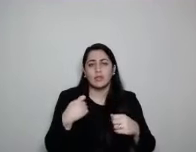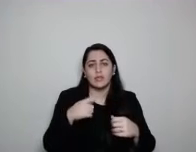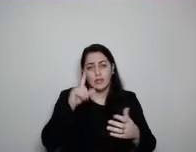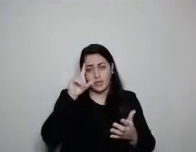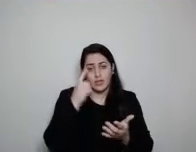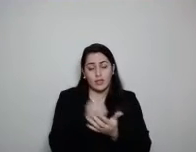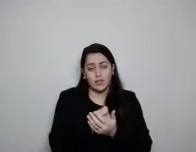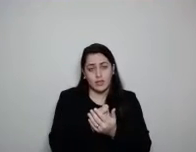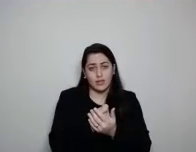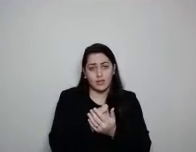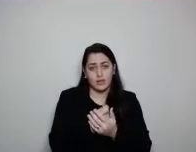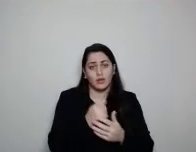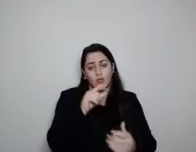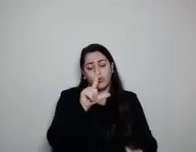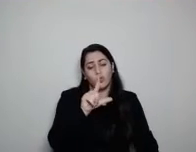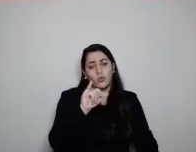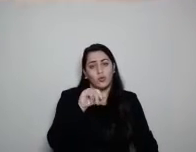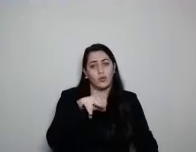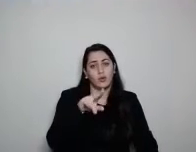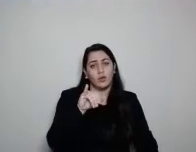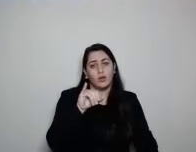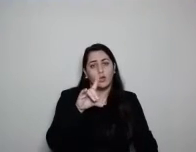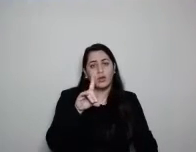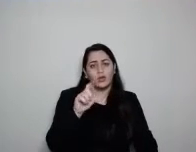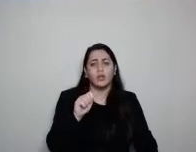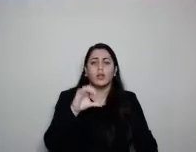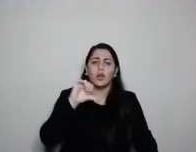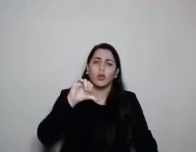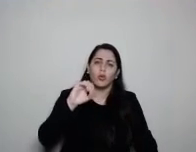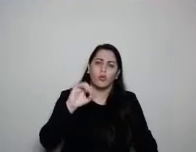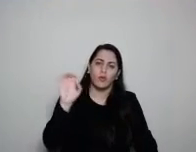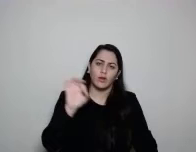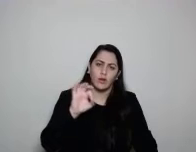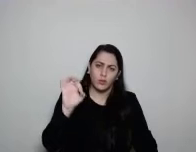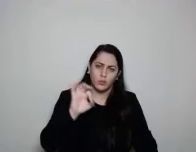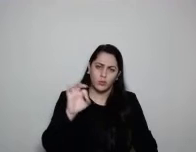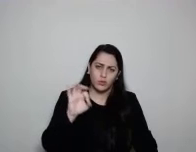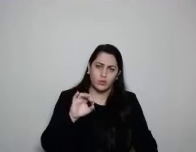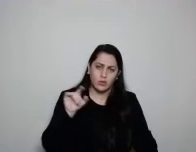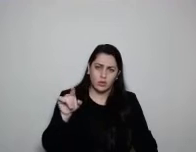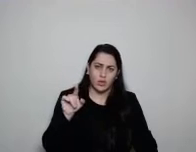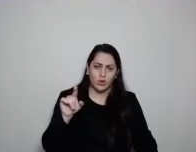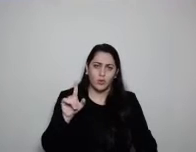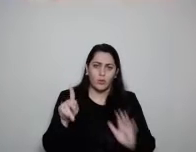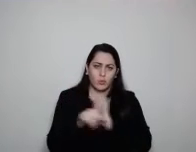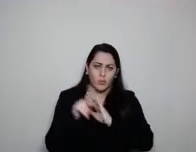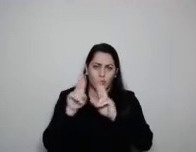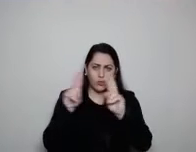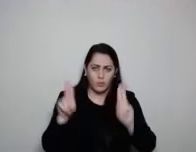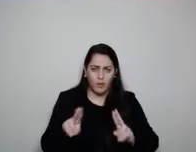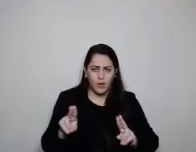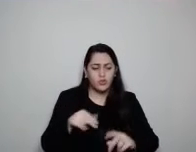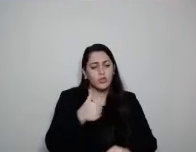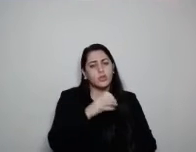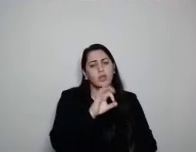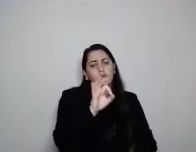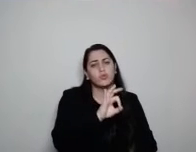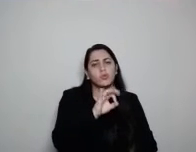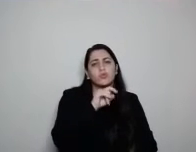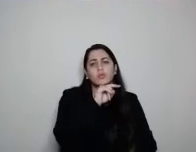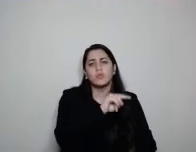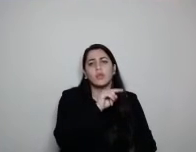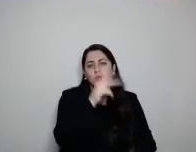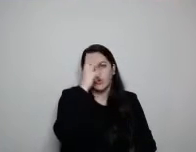é 90% por conta do plano e 10% por conta do usuário, ou é o contrário? Ou